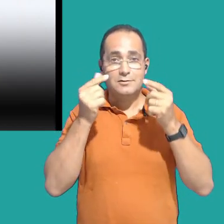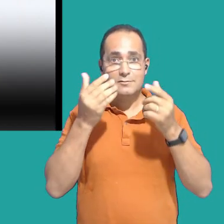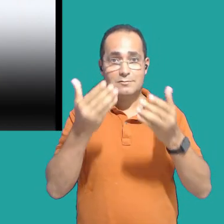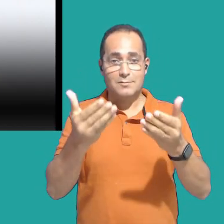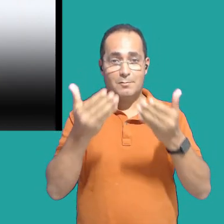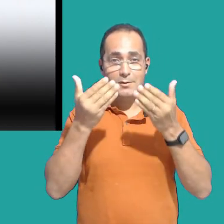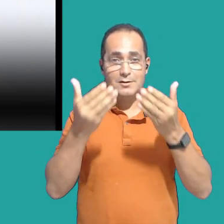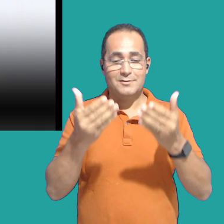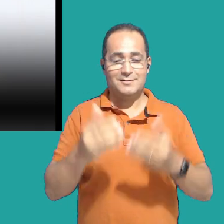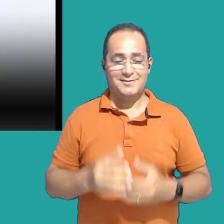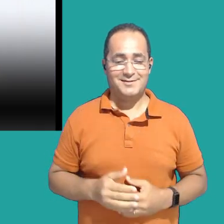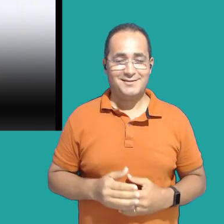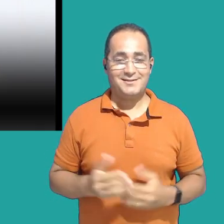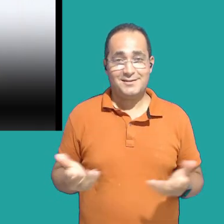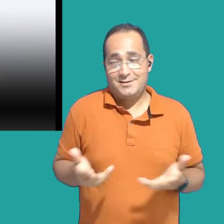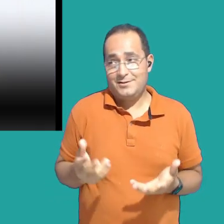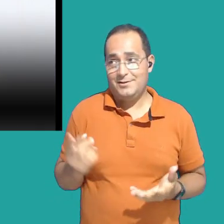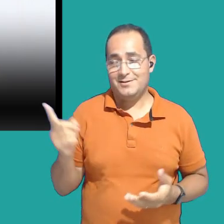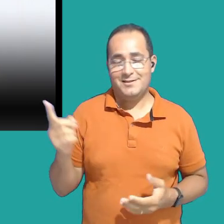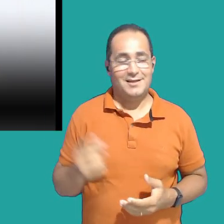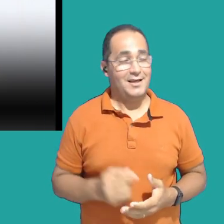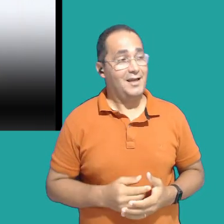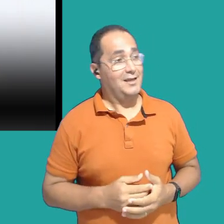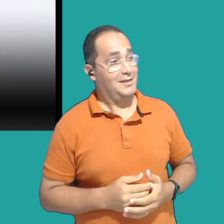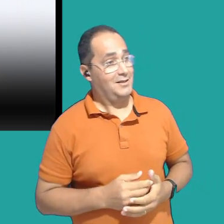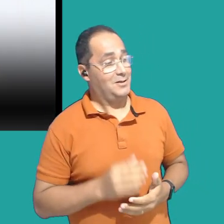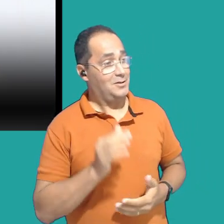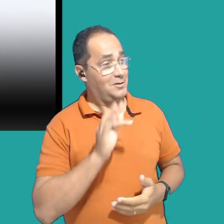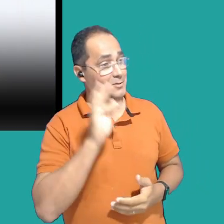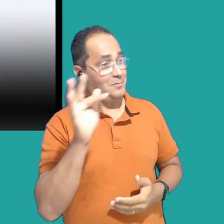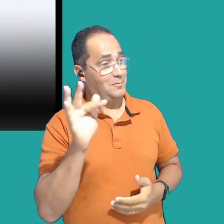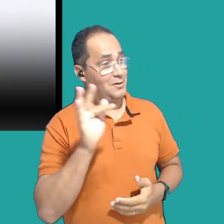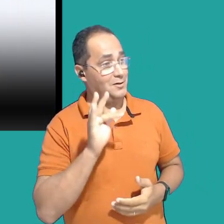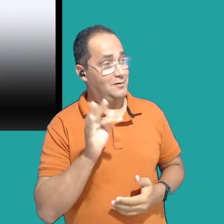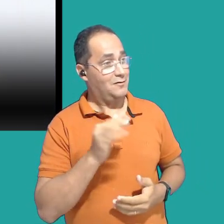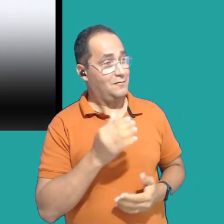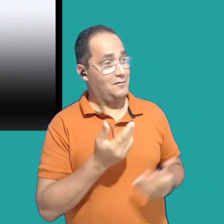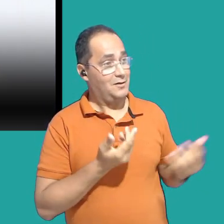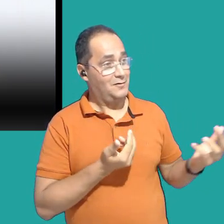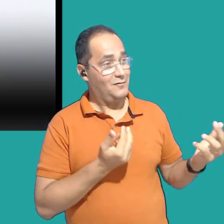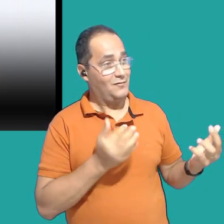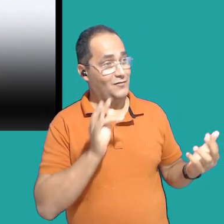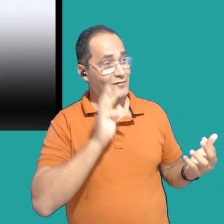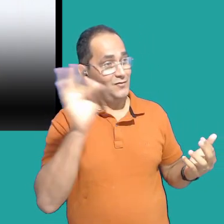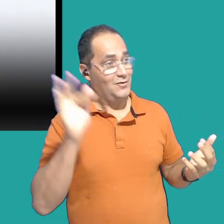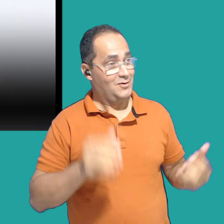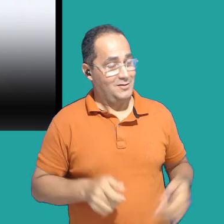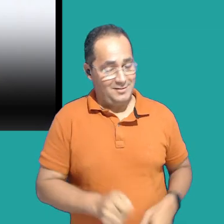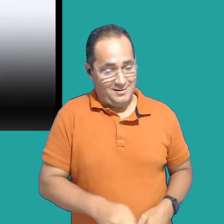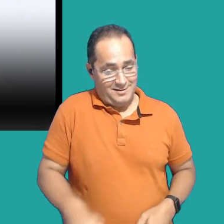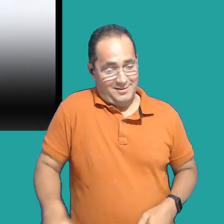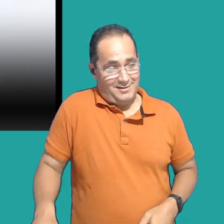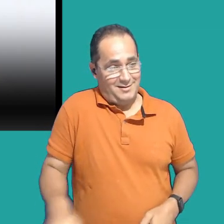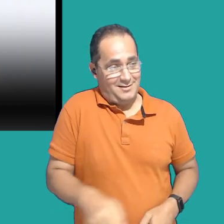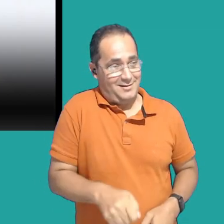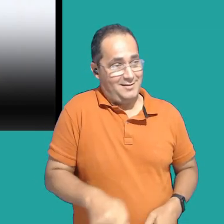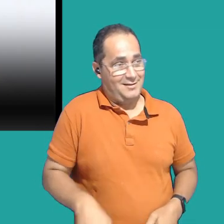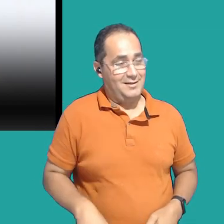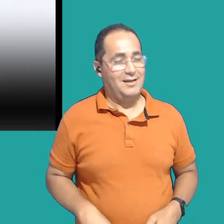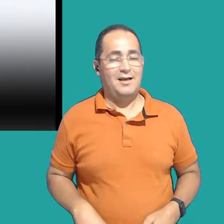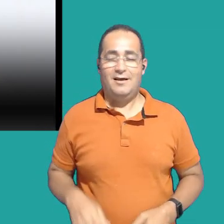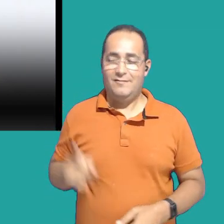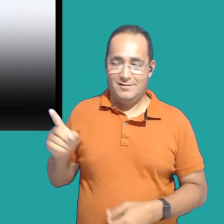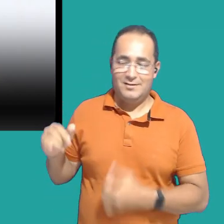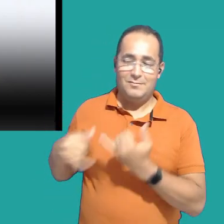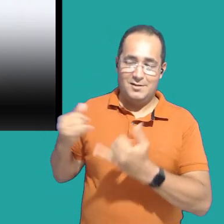assim. Tá em aí um breve, acessório novo. em breve uma companheira de bengala. Dá, aí